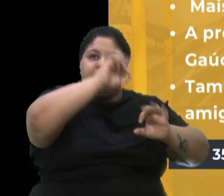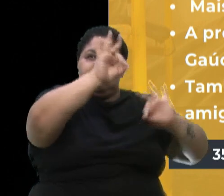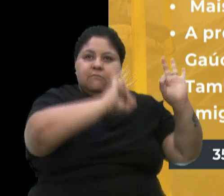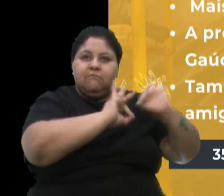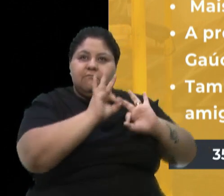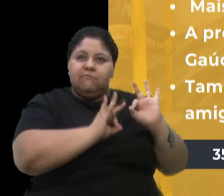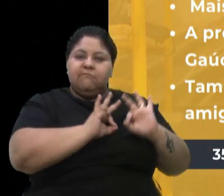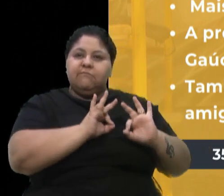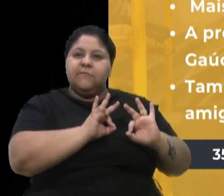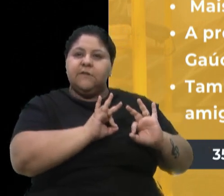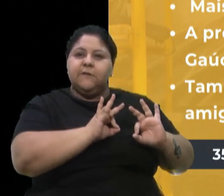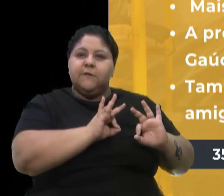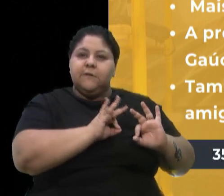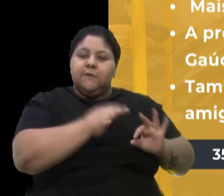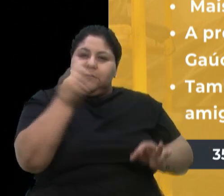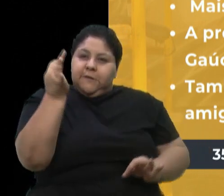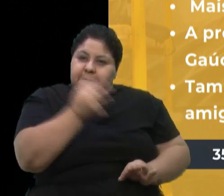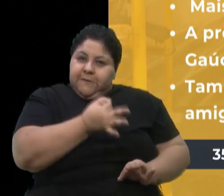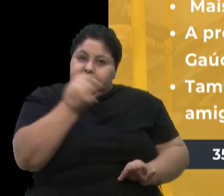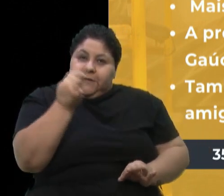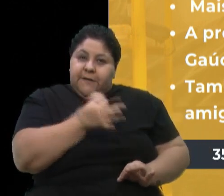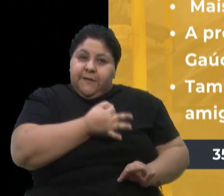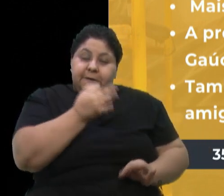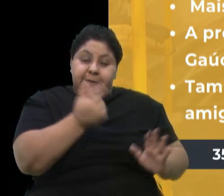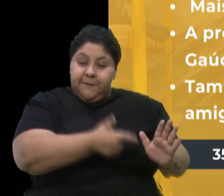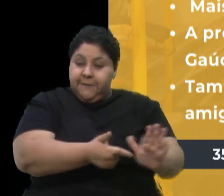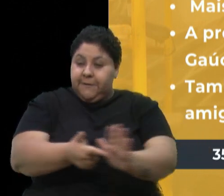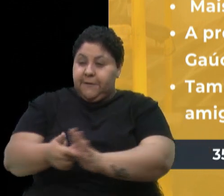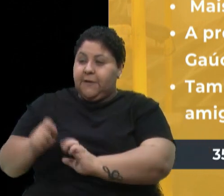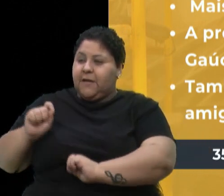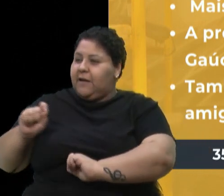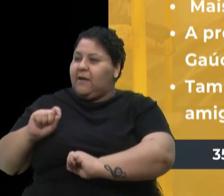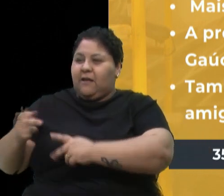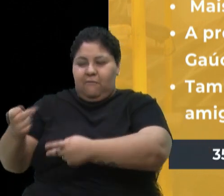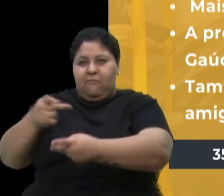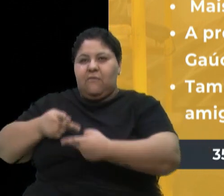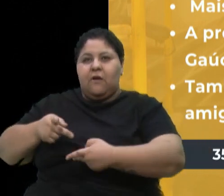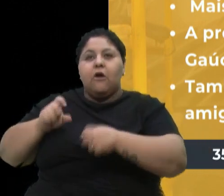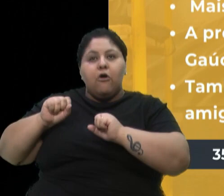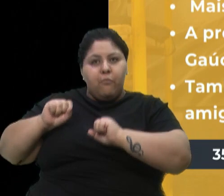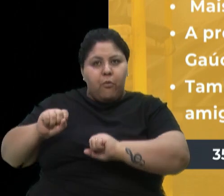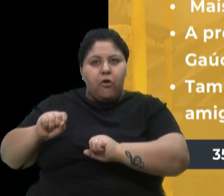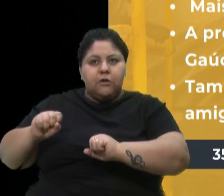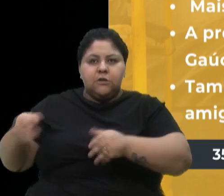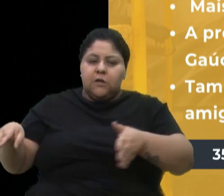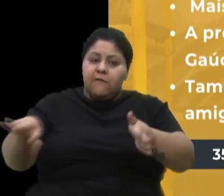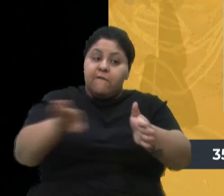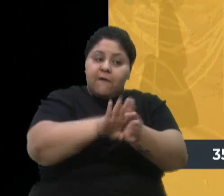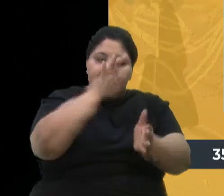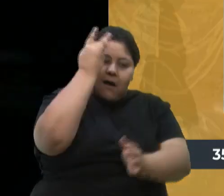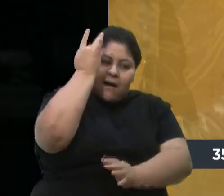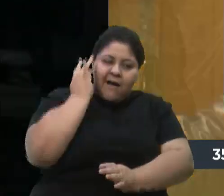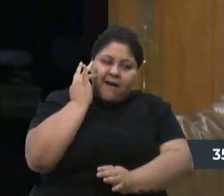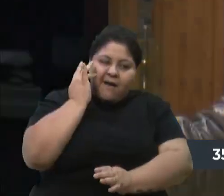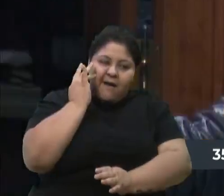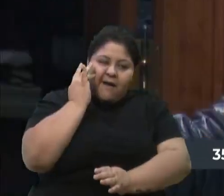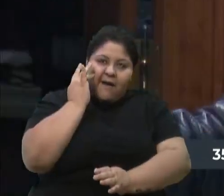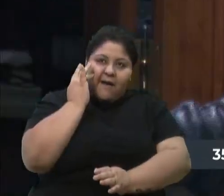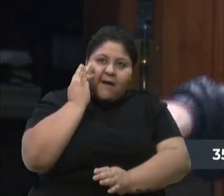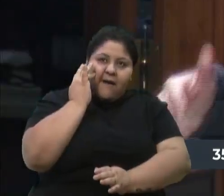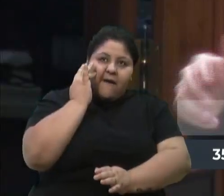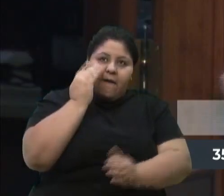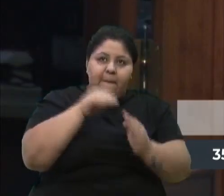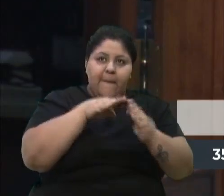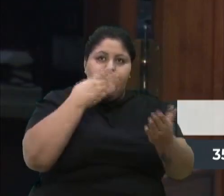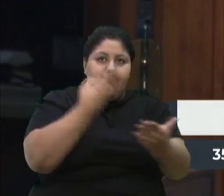desse espetacular evento. E quem ainda não foi visitar, se puder, vá amanhã lá no Santa Catarina, aproveita o feriado e